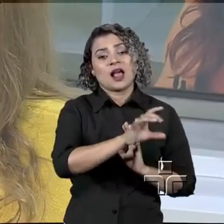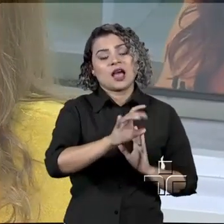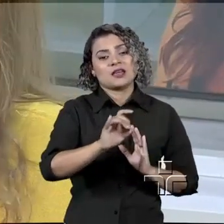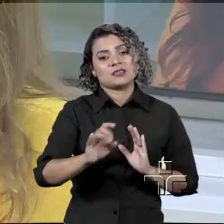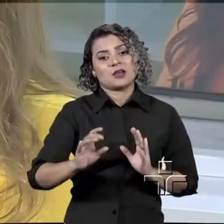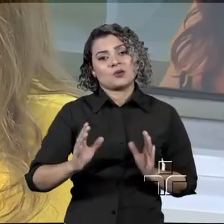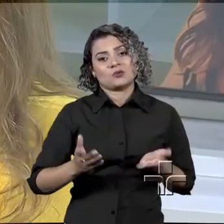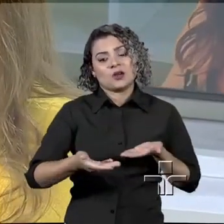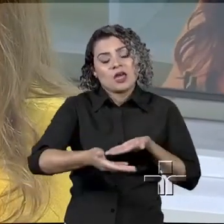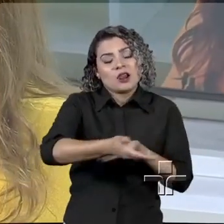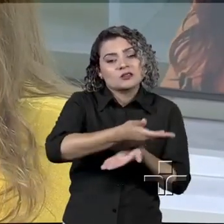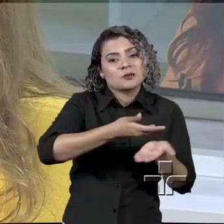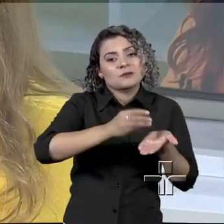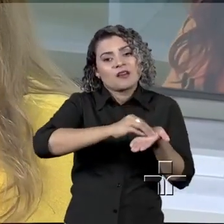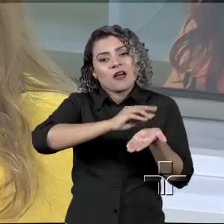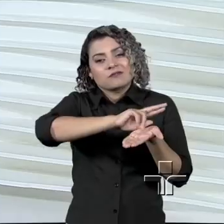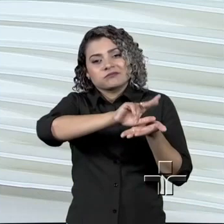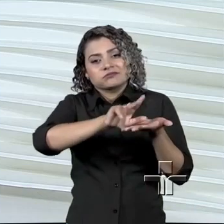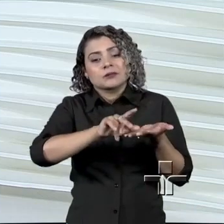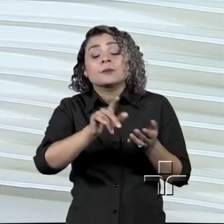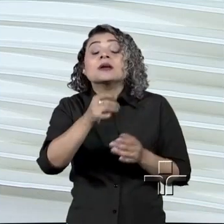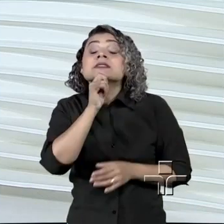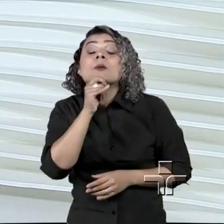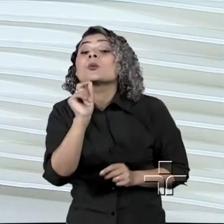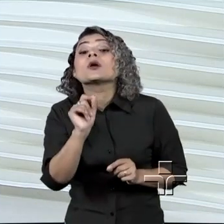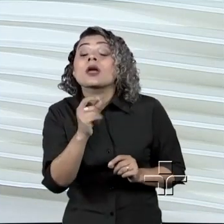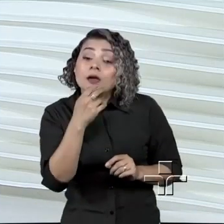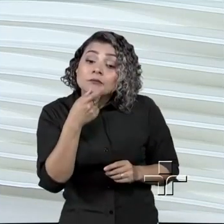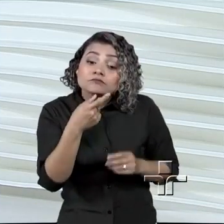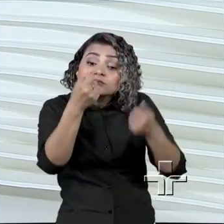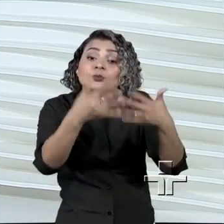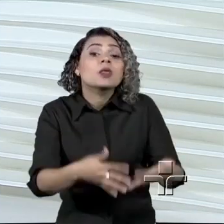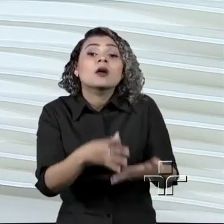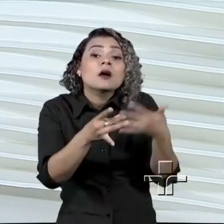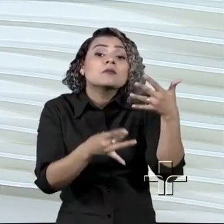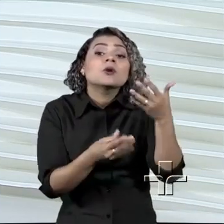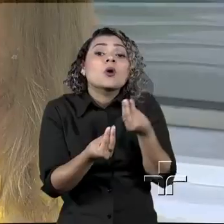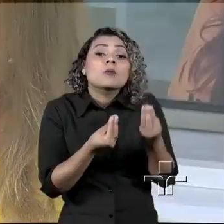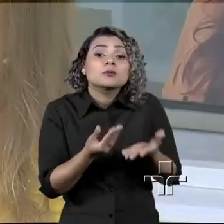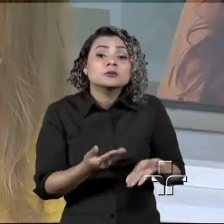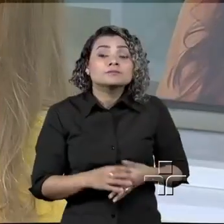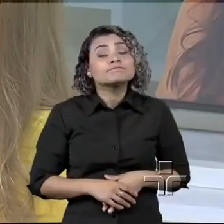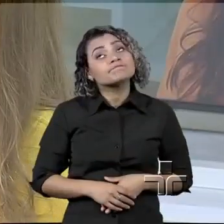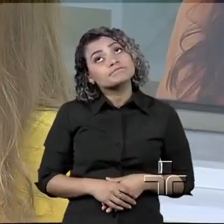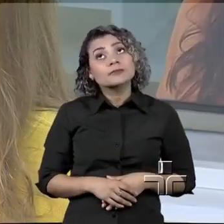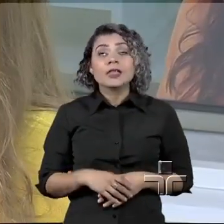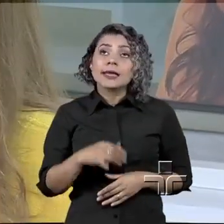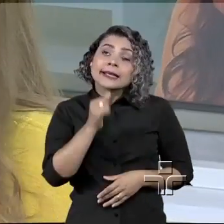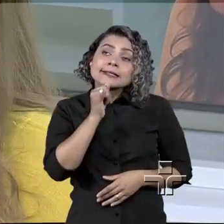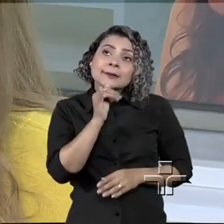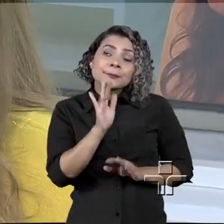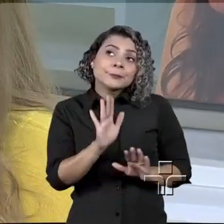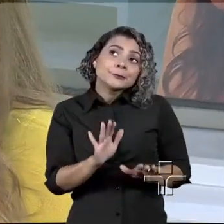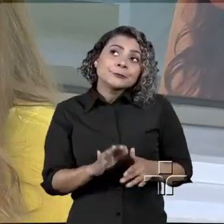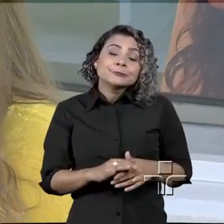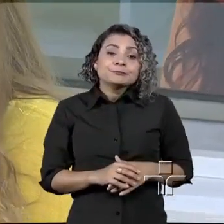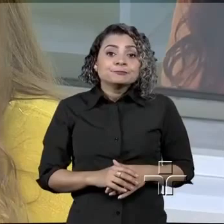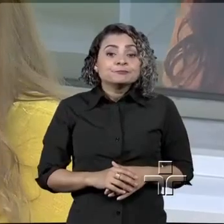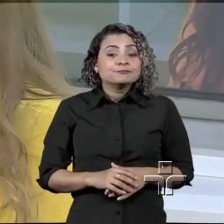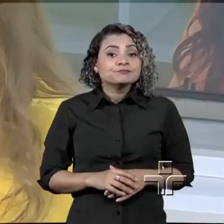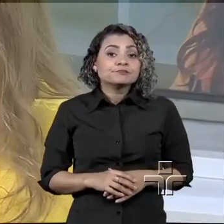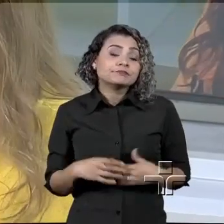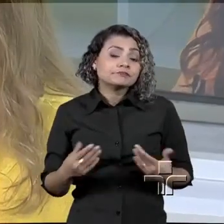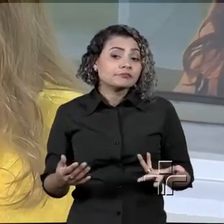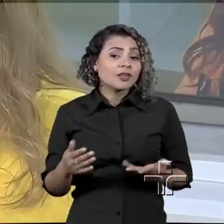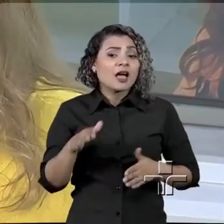de relacionamento de cada um. Por exemplo, o que, senadora? Internamente. Por exemplo,